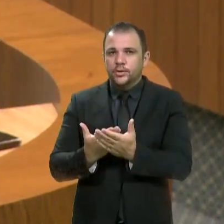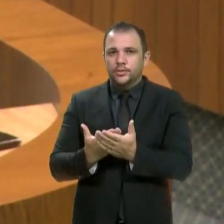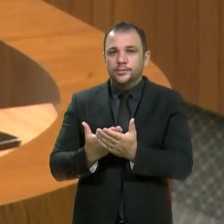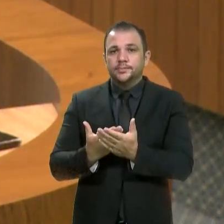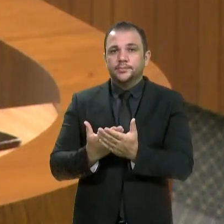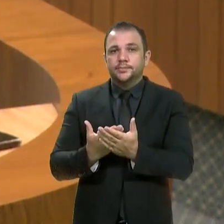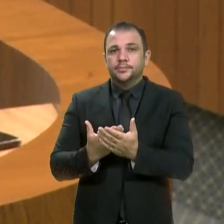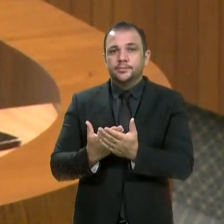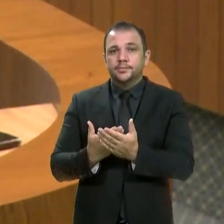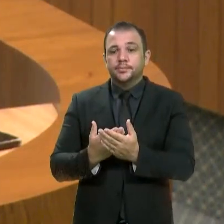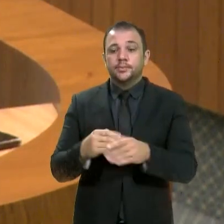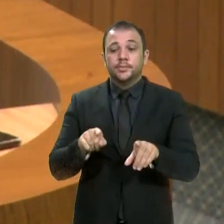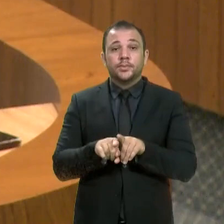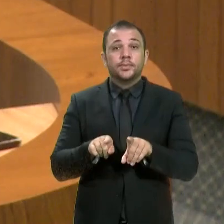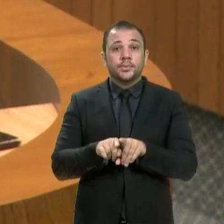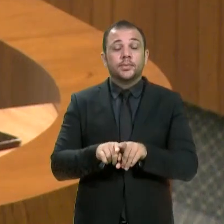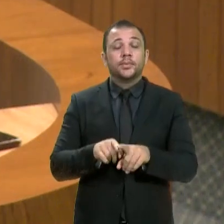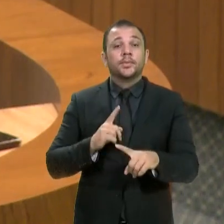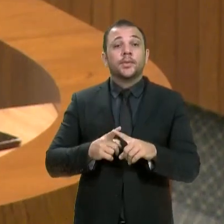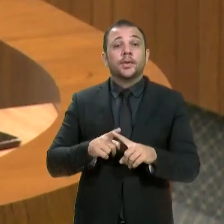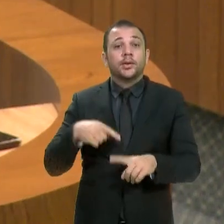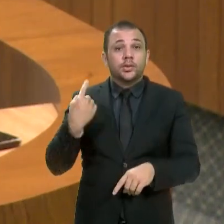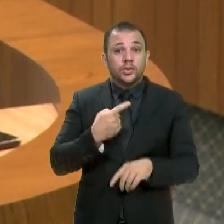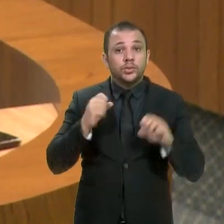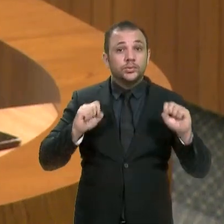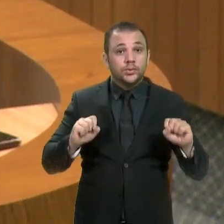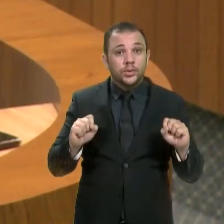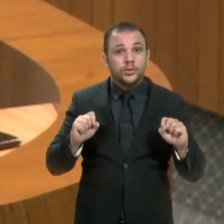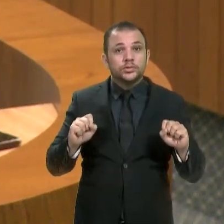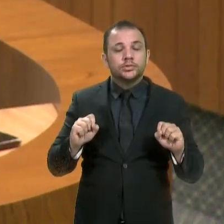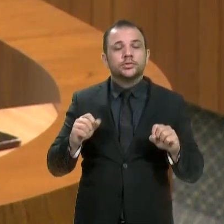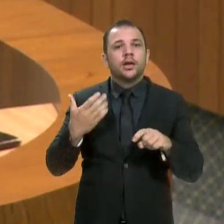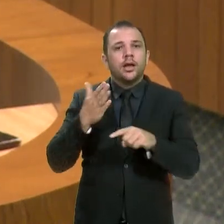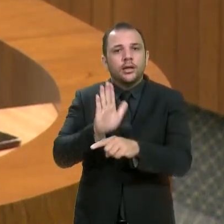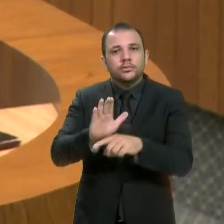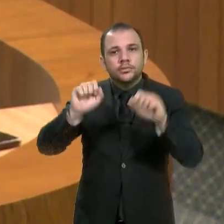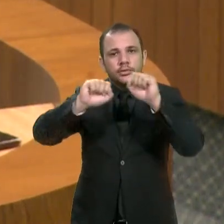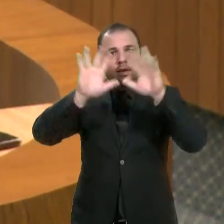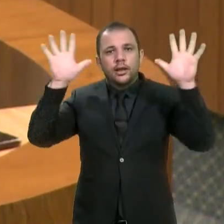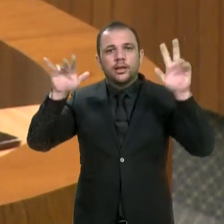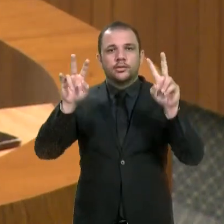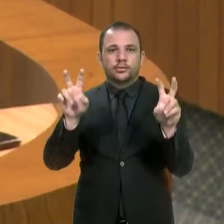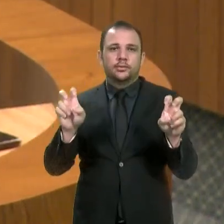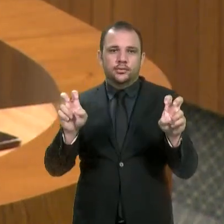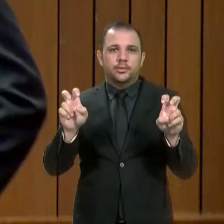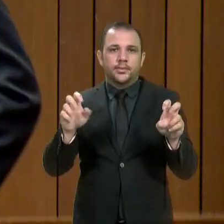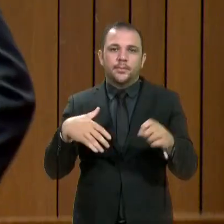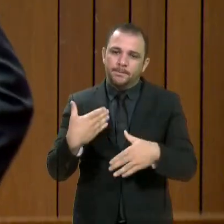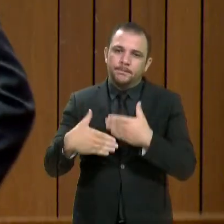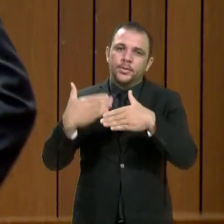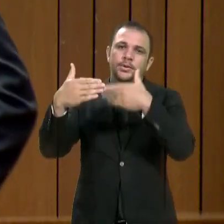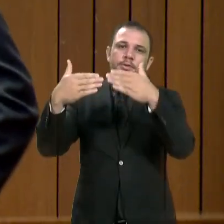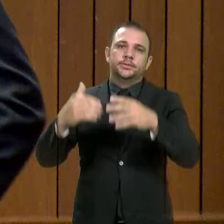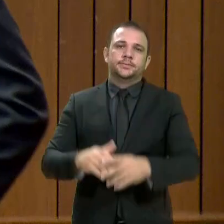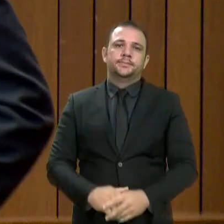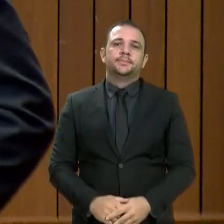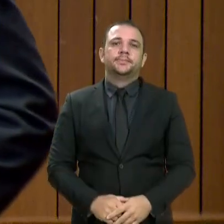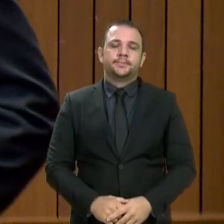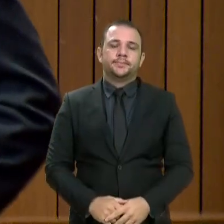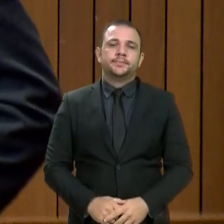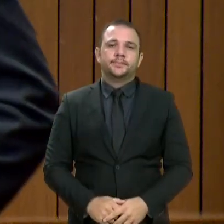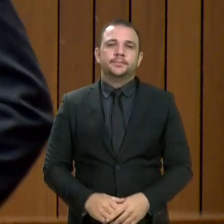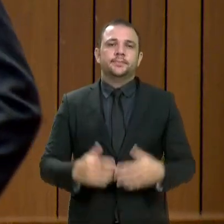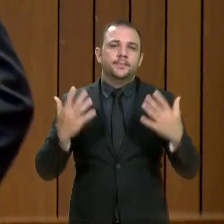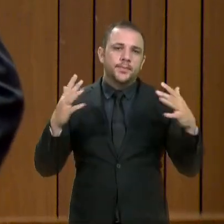gente possa trazer pessoas, que a gente possa trazer luz sobre o tema e a gente avançar. Então, meus parabéns e